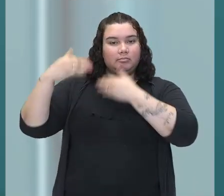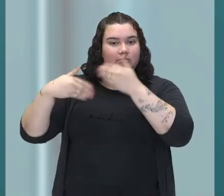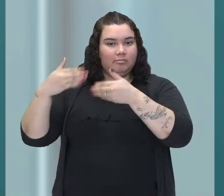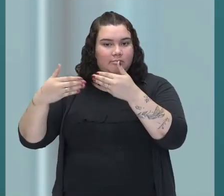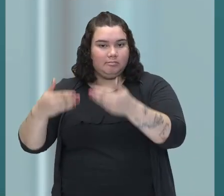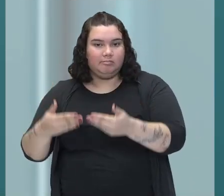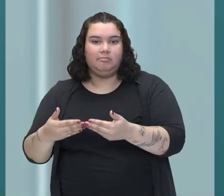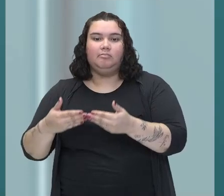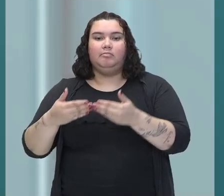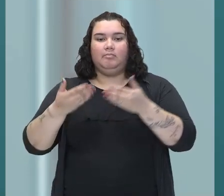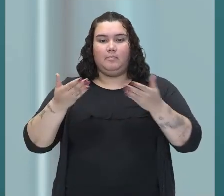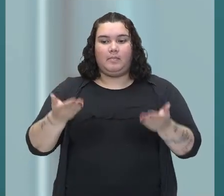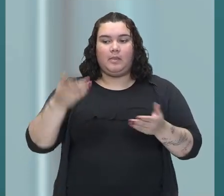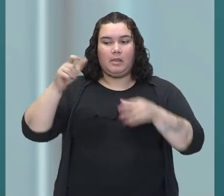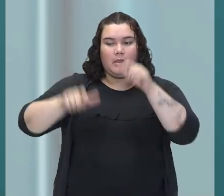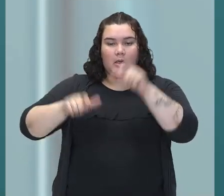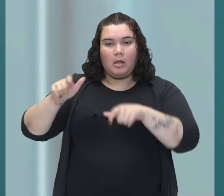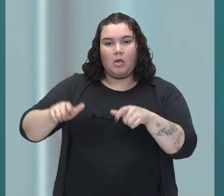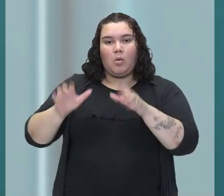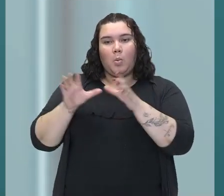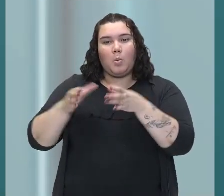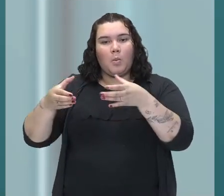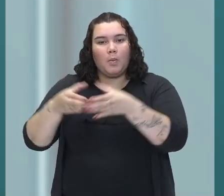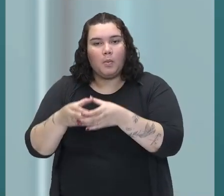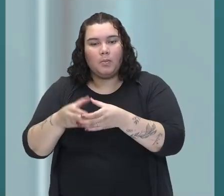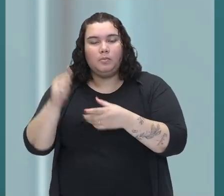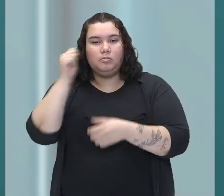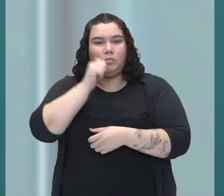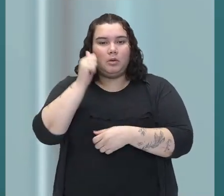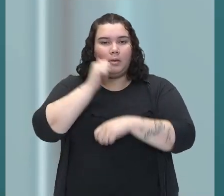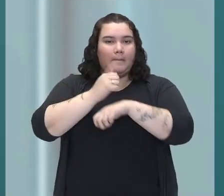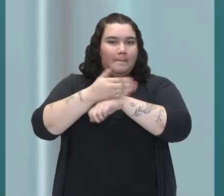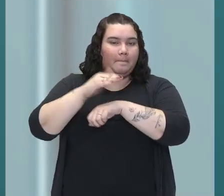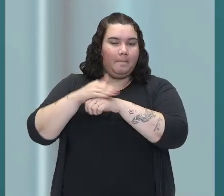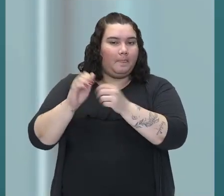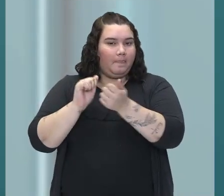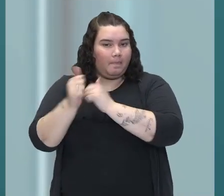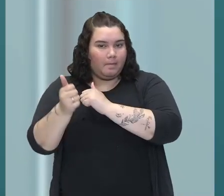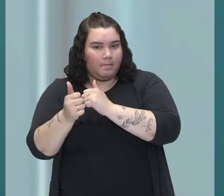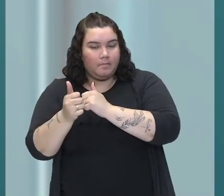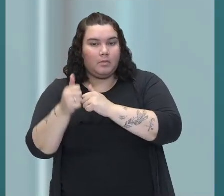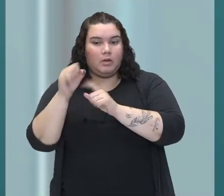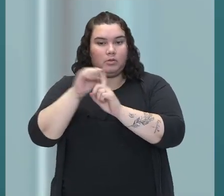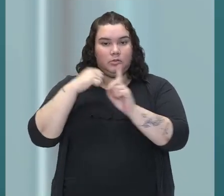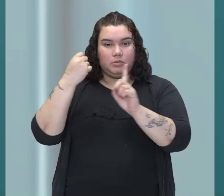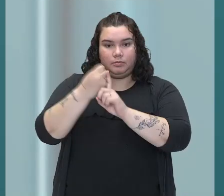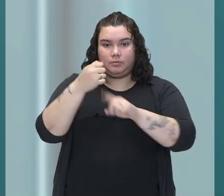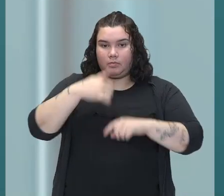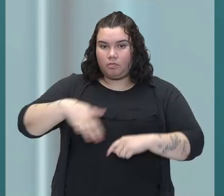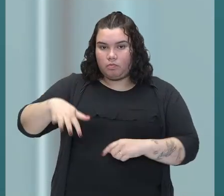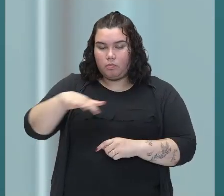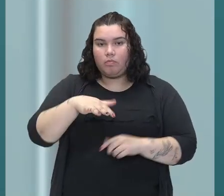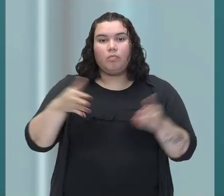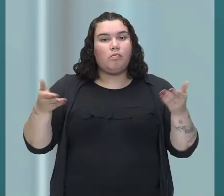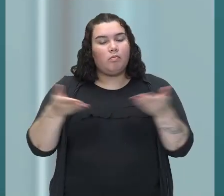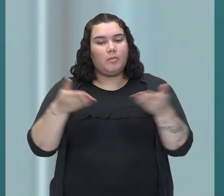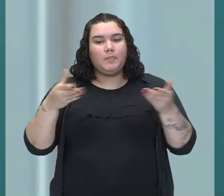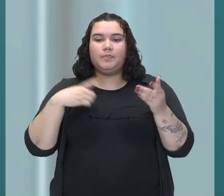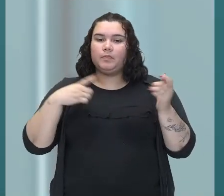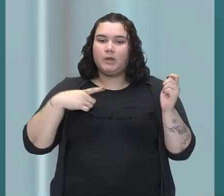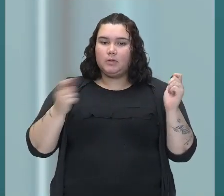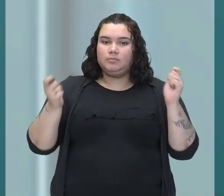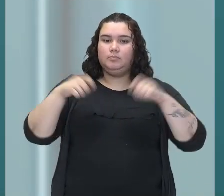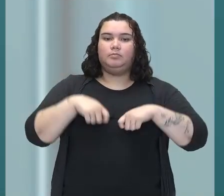né, das atletas e de vários setores da sociedade, hoje finalmente a mídia